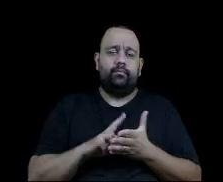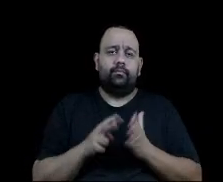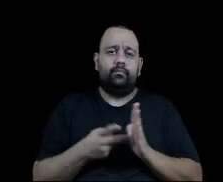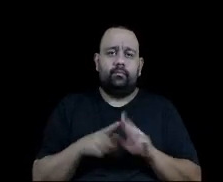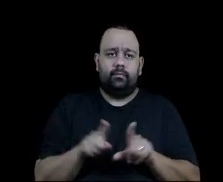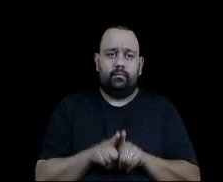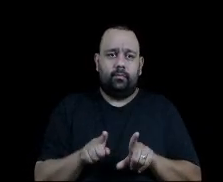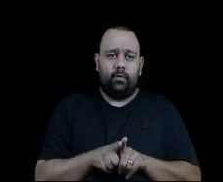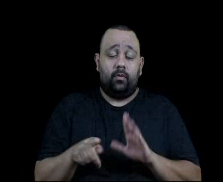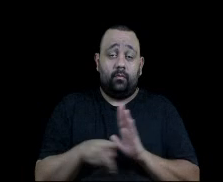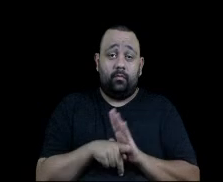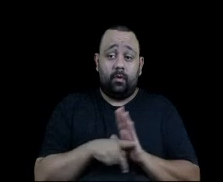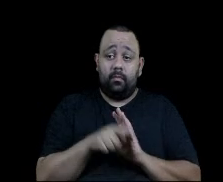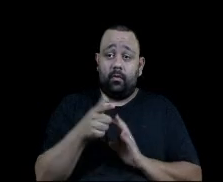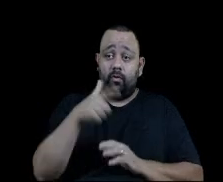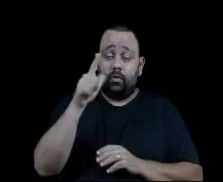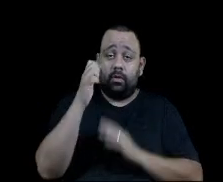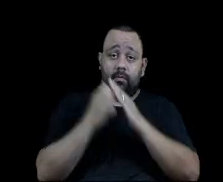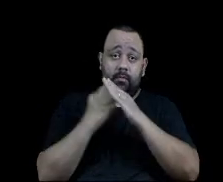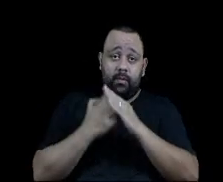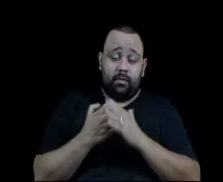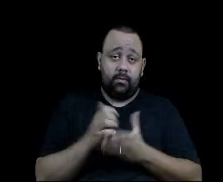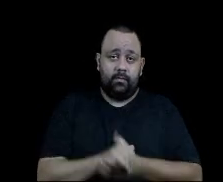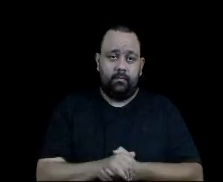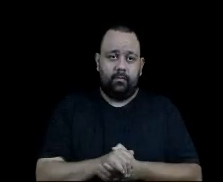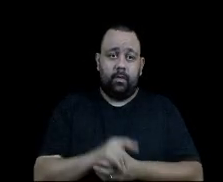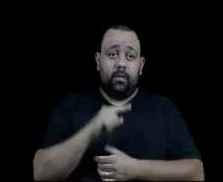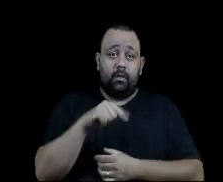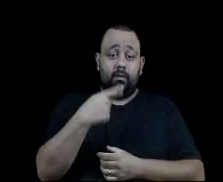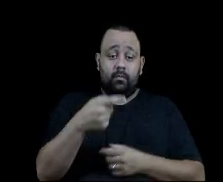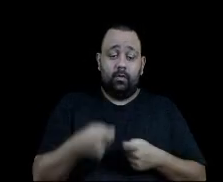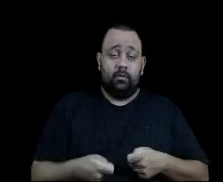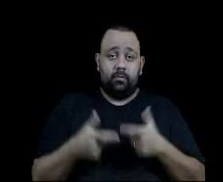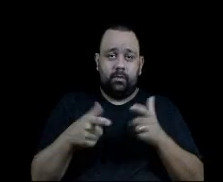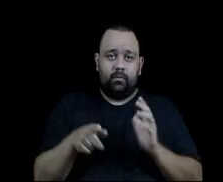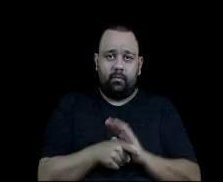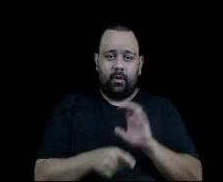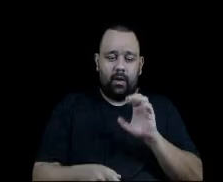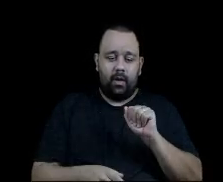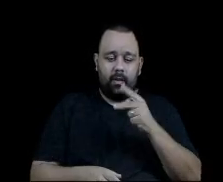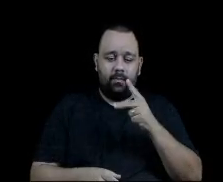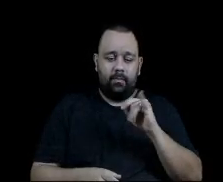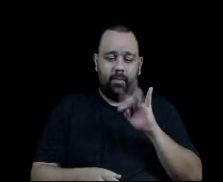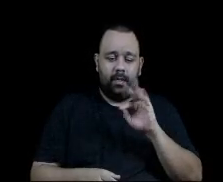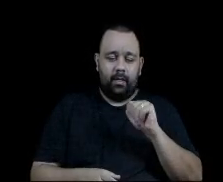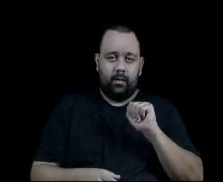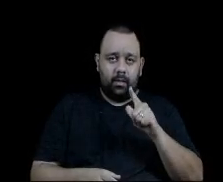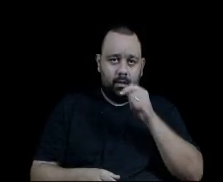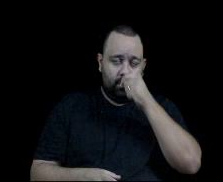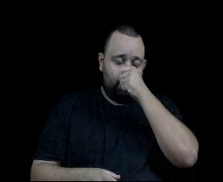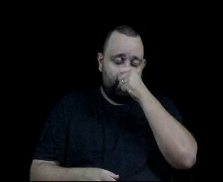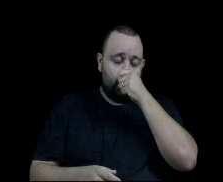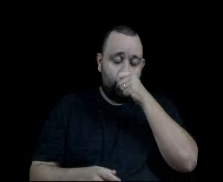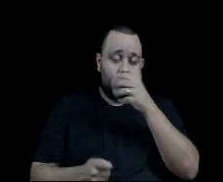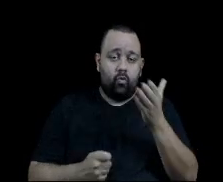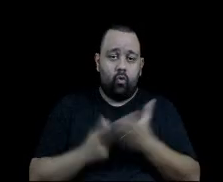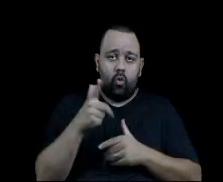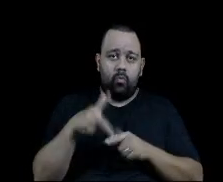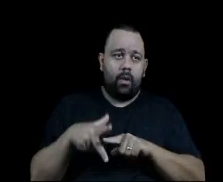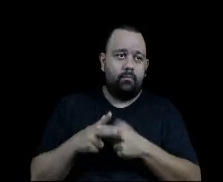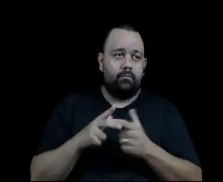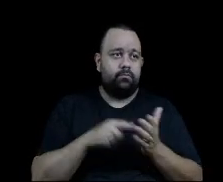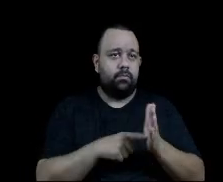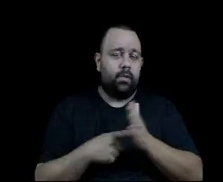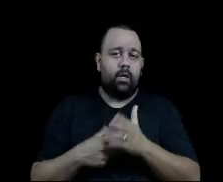outras despesas correntes que seriam principalmente fornecedores. E depois as despesas de capital com investimentos, né,